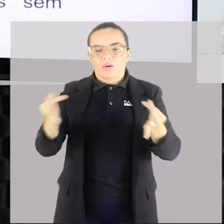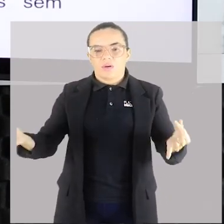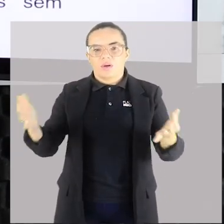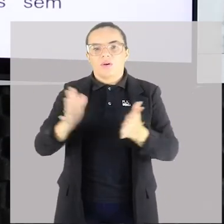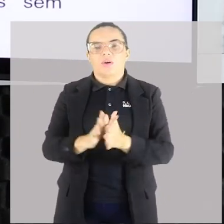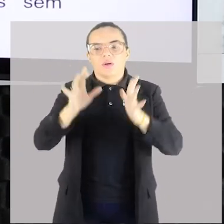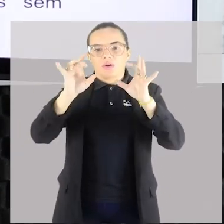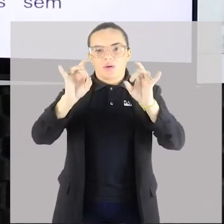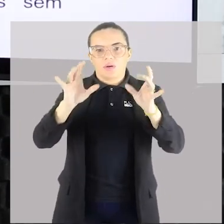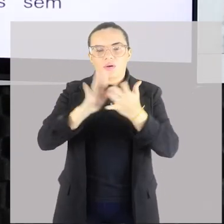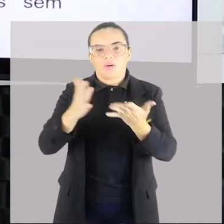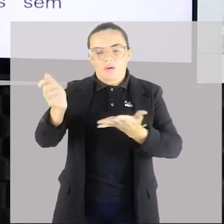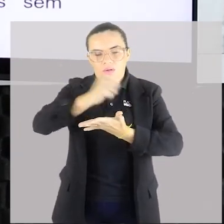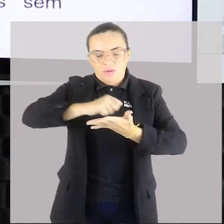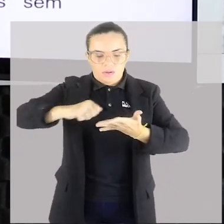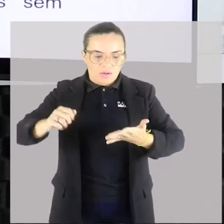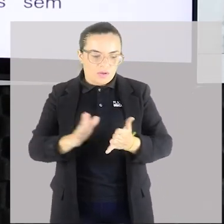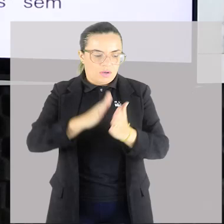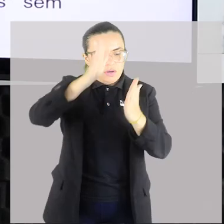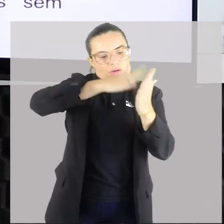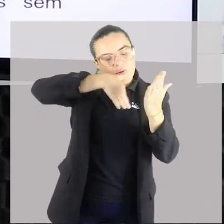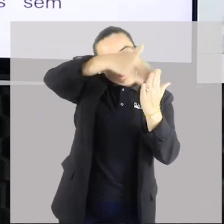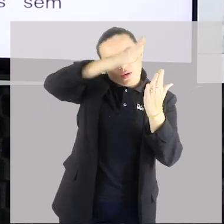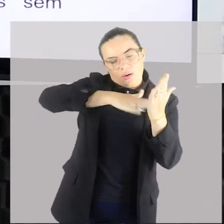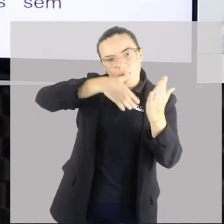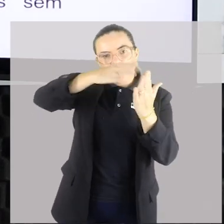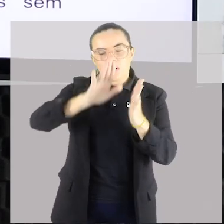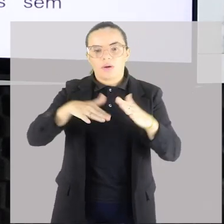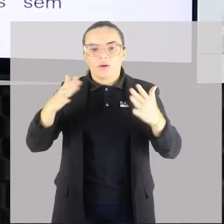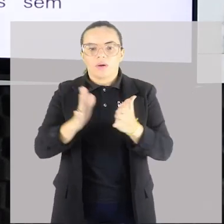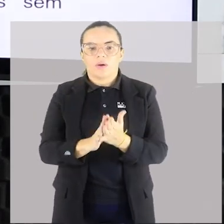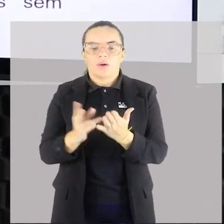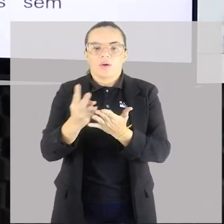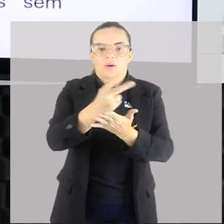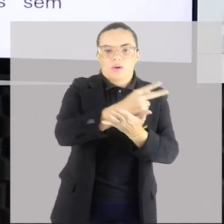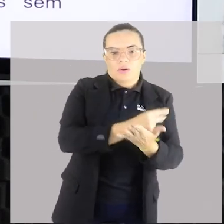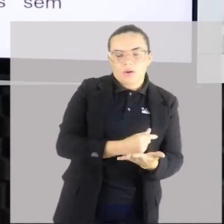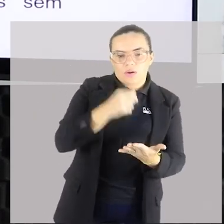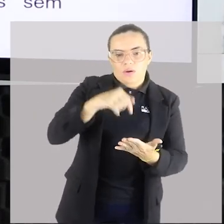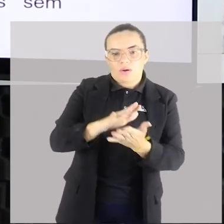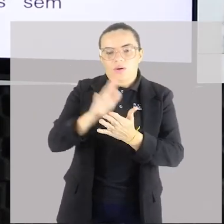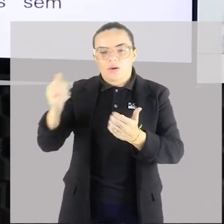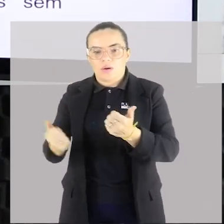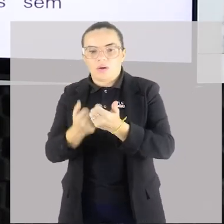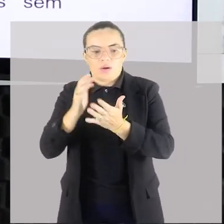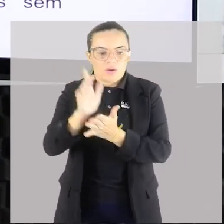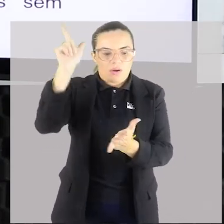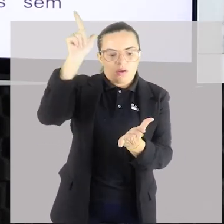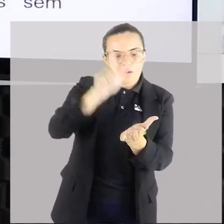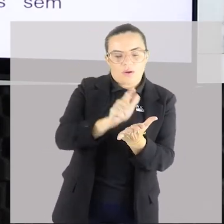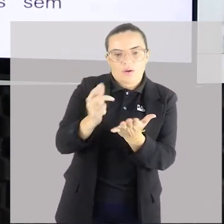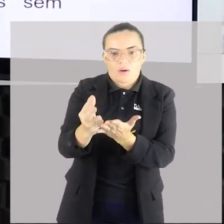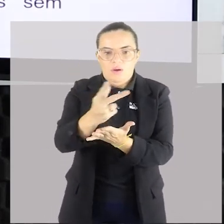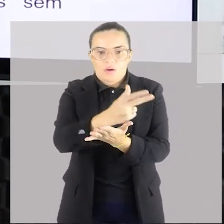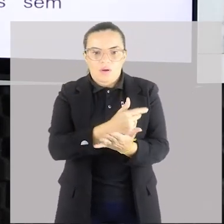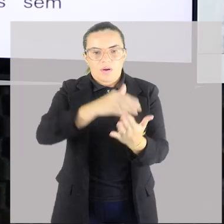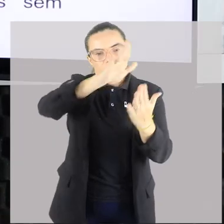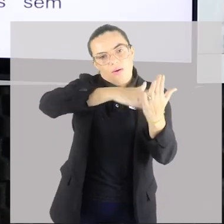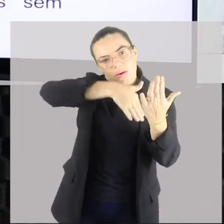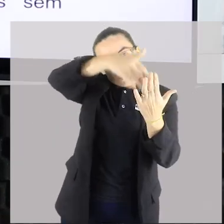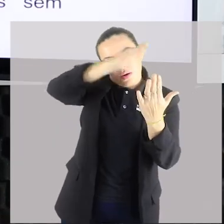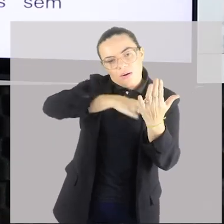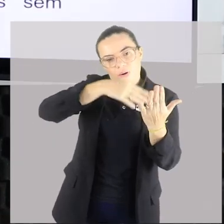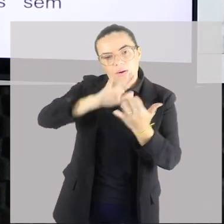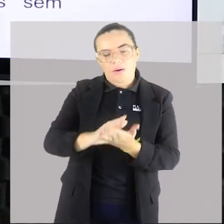dando os detalhes. Quando a gente vai fazer uma pintura, uma tela, um desenho, você tem o que a gente chama de suporte, uma folha de papel, você está desenhando. Você está pintando, riscando